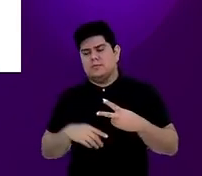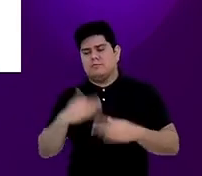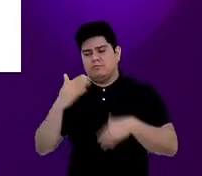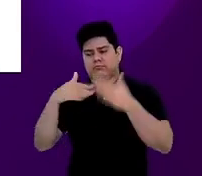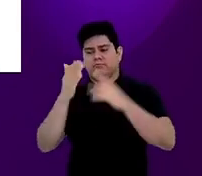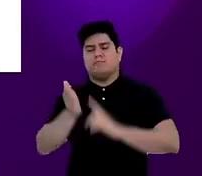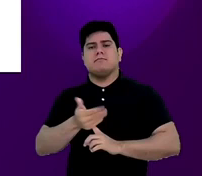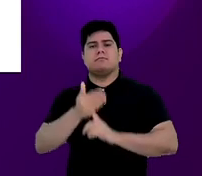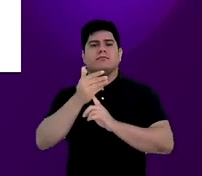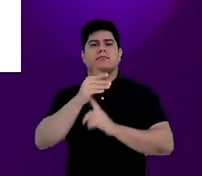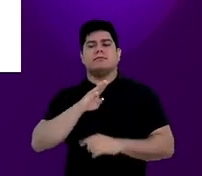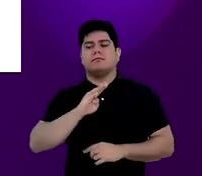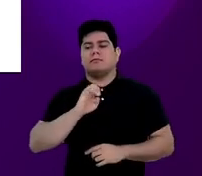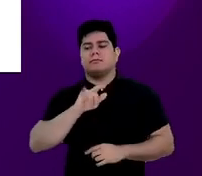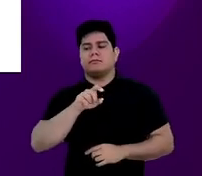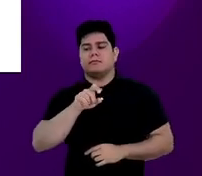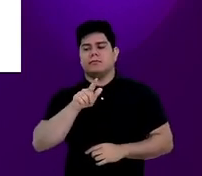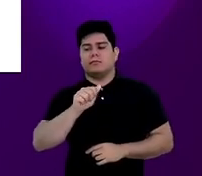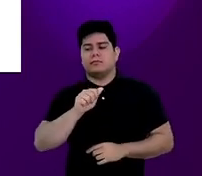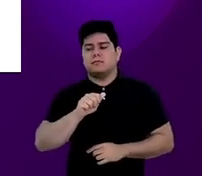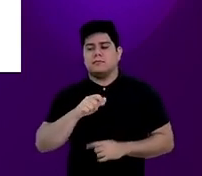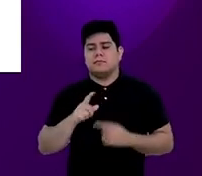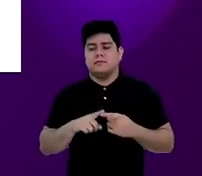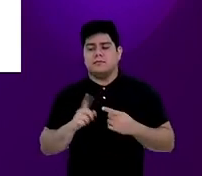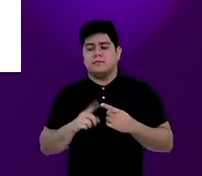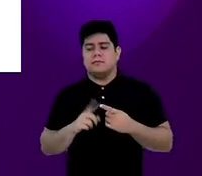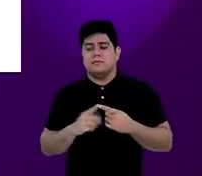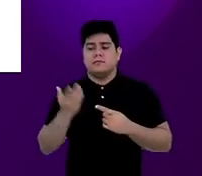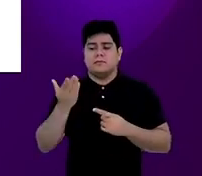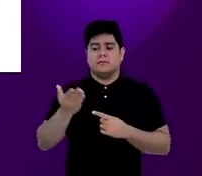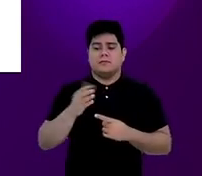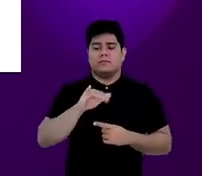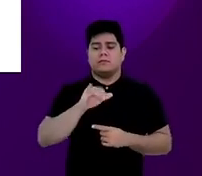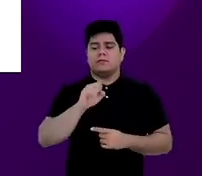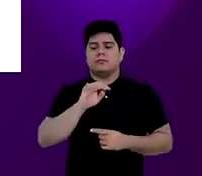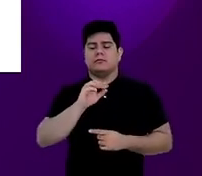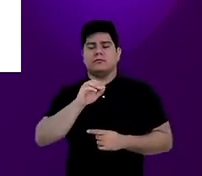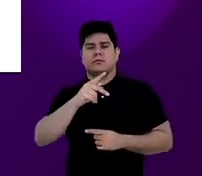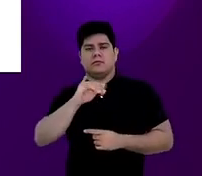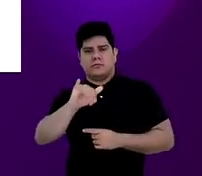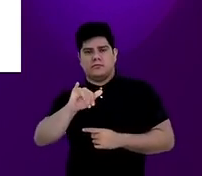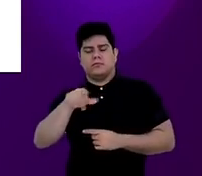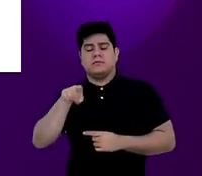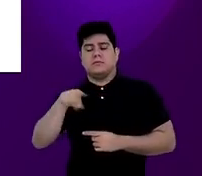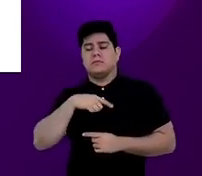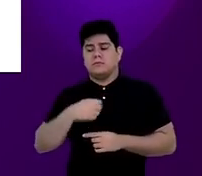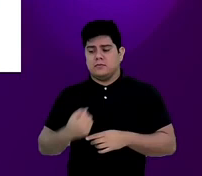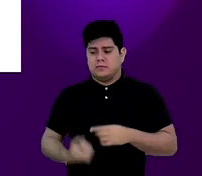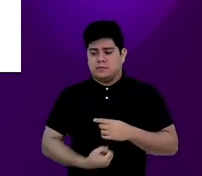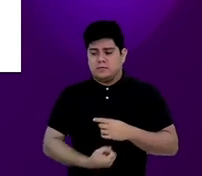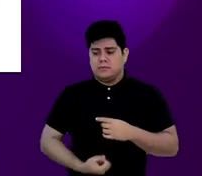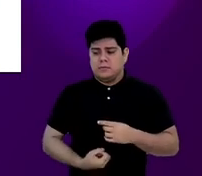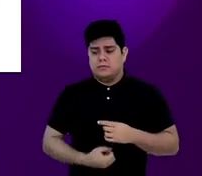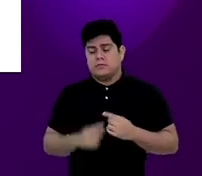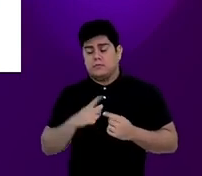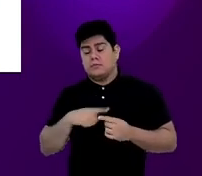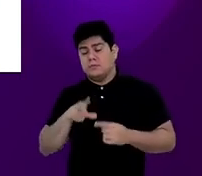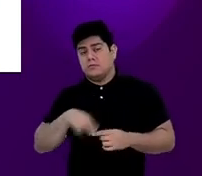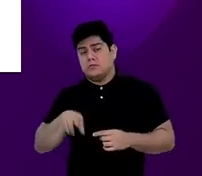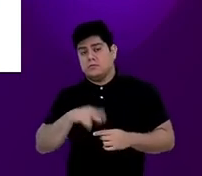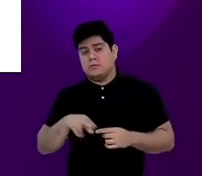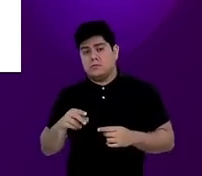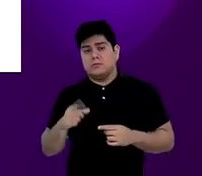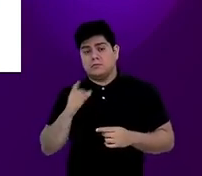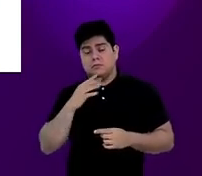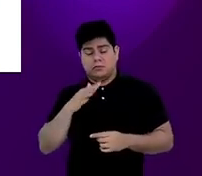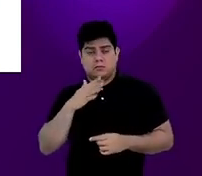tecnológicos em bexiga, né, que é a cistoscopia com blue light. Faz-se a cistoscopia de follow-up na maioria dos tumores de bexiga, é